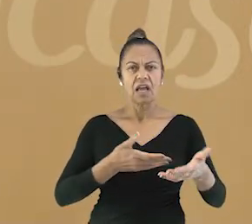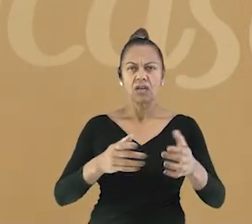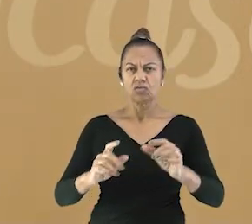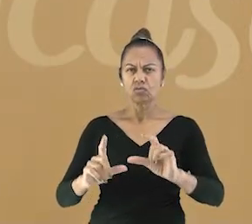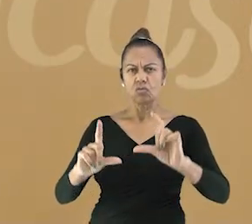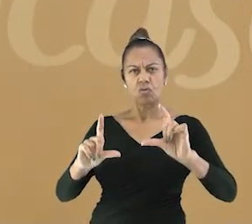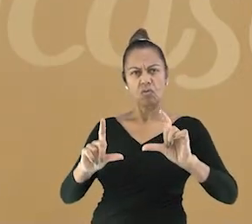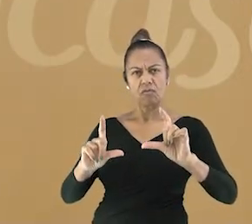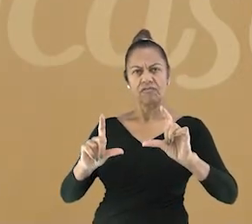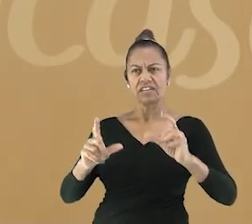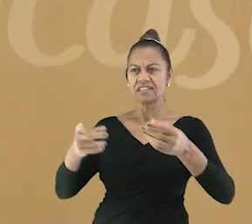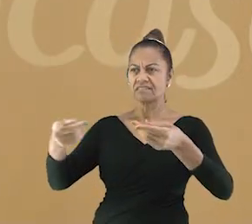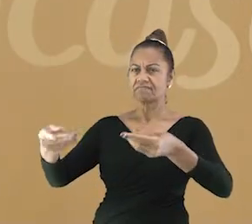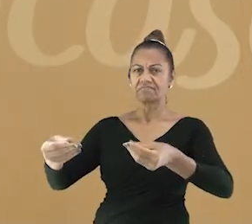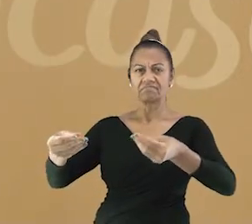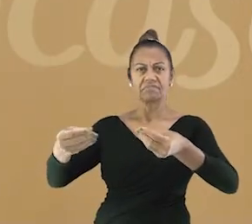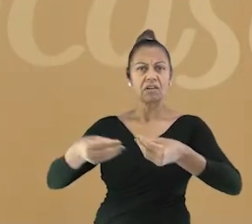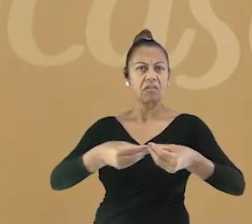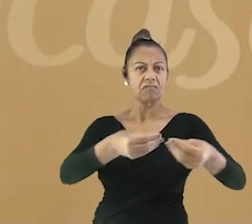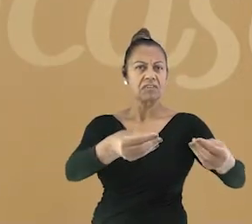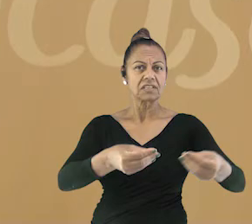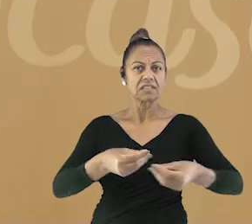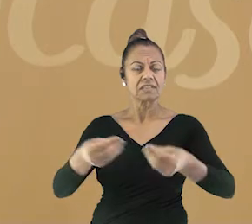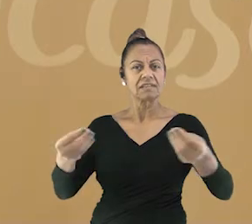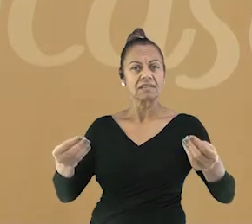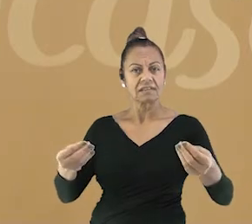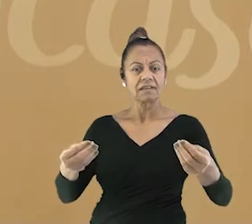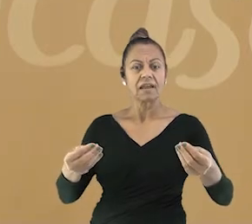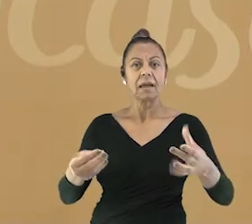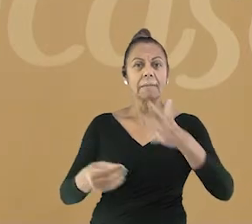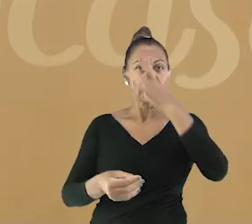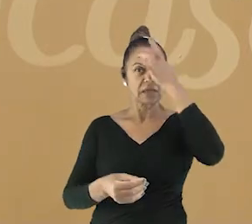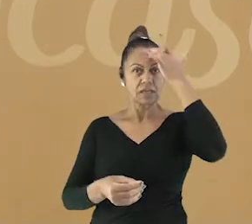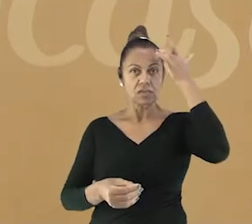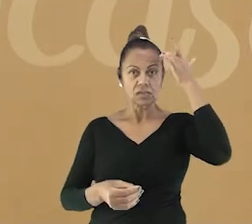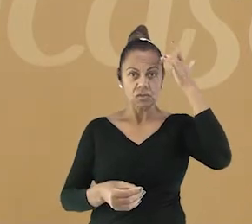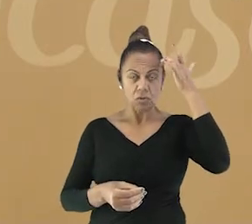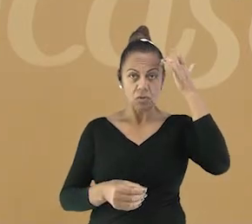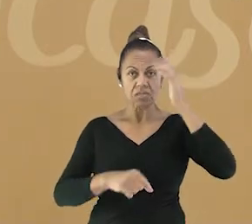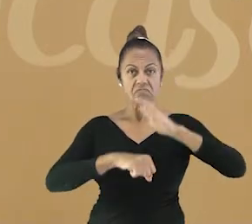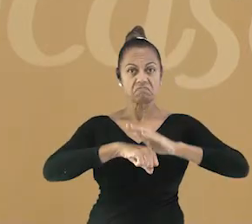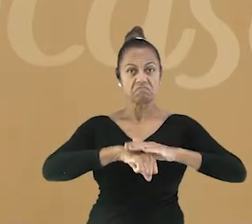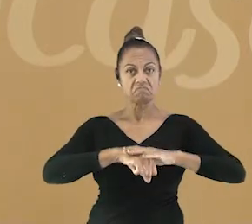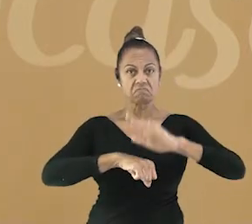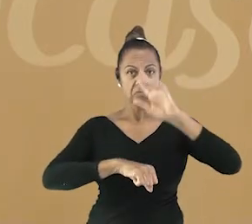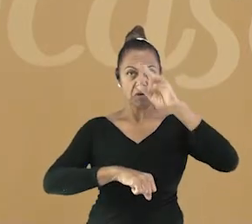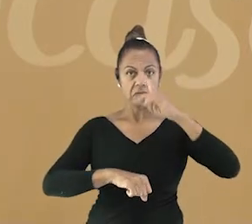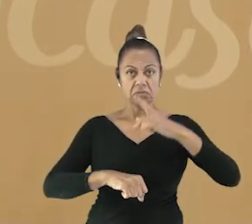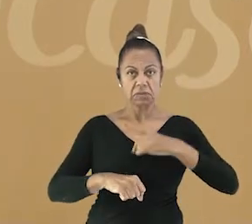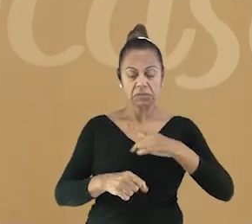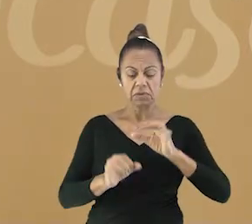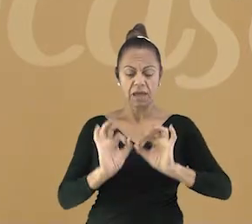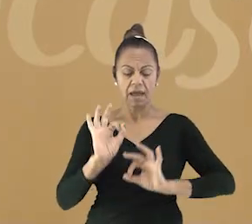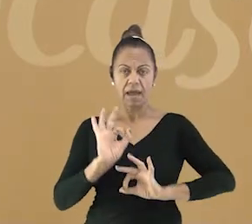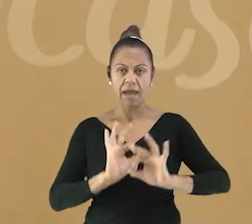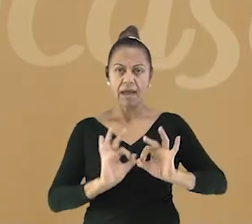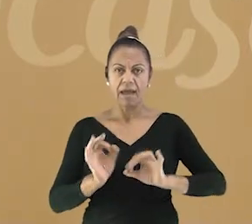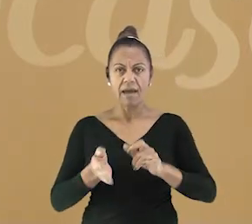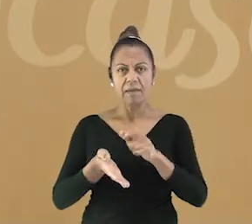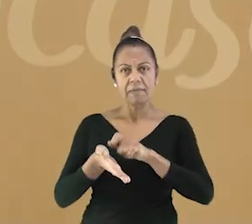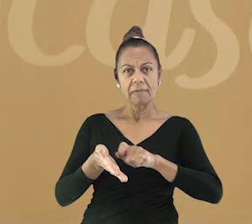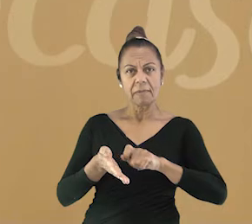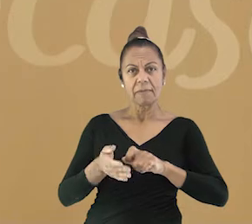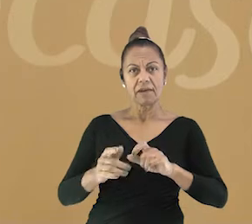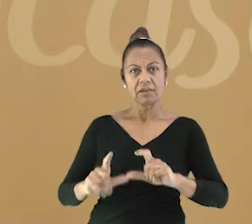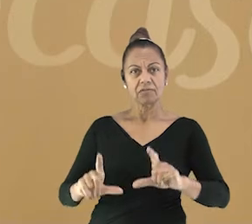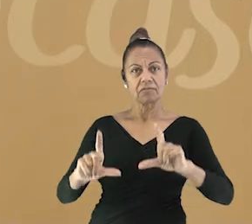cultural importante, tanto para os adultos como para as crianças que participam bastante da celebração. Os convites